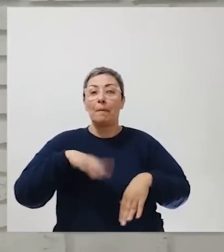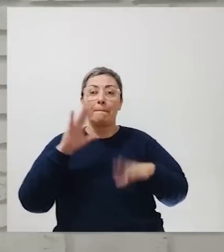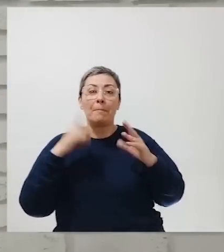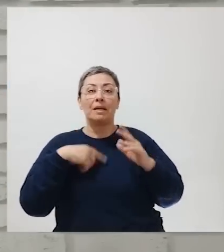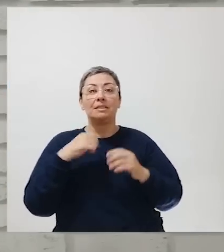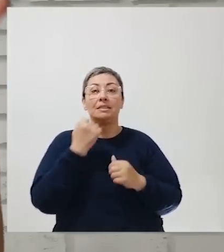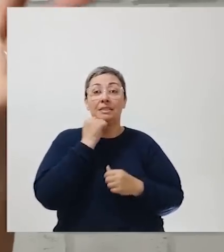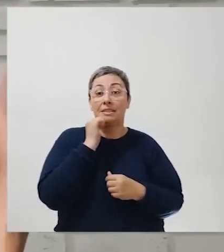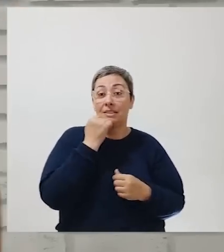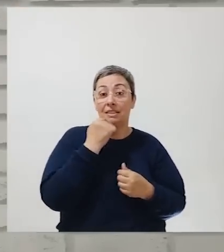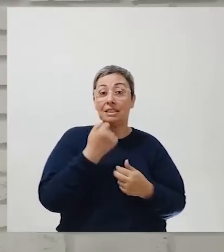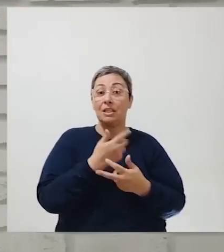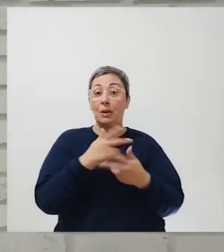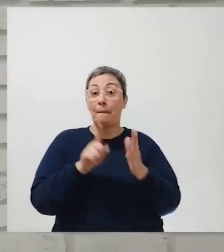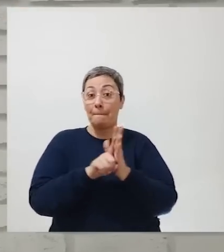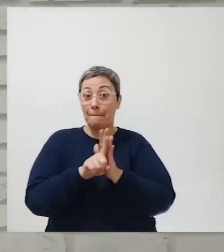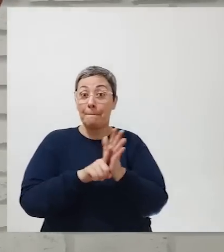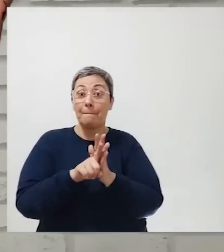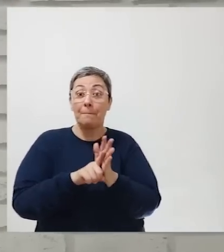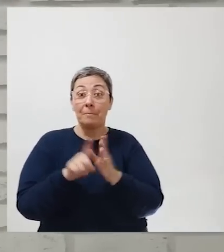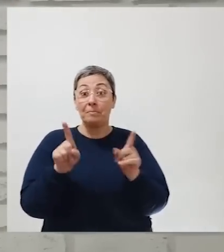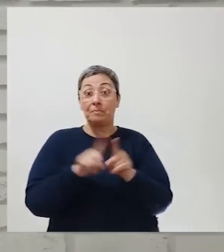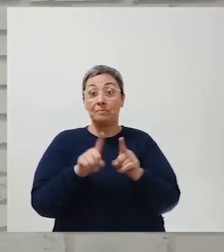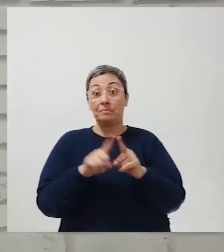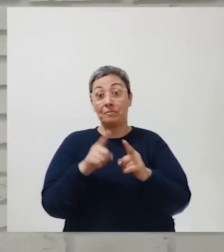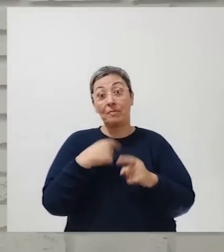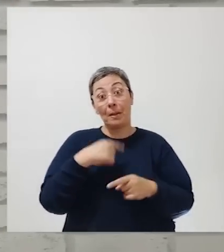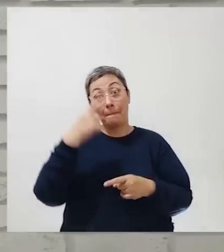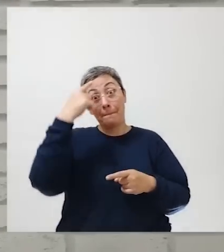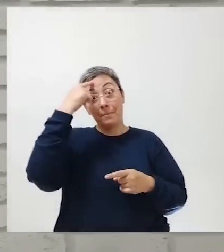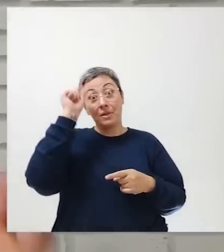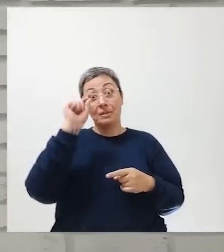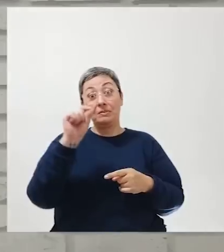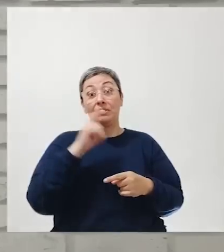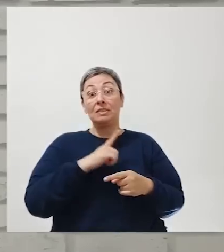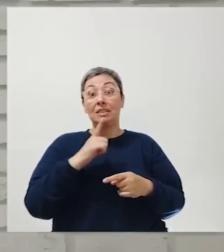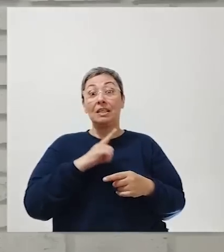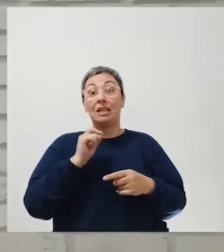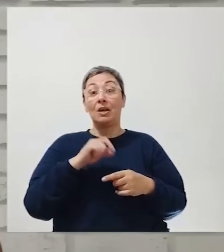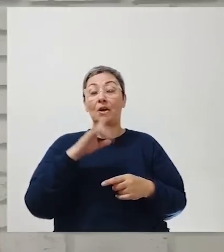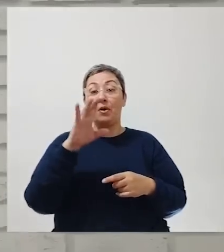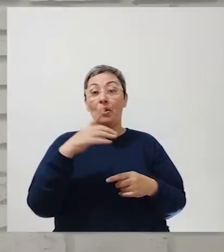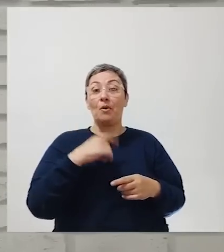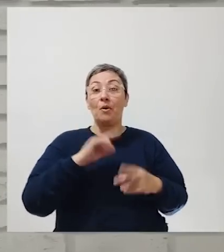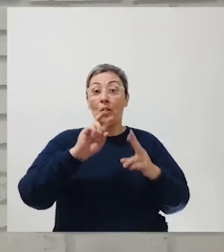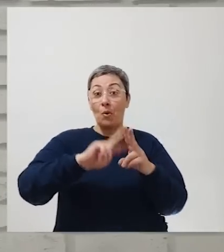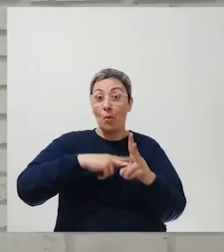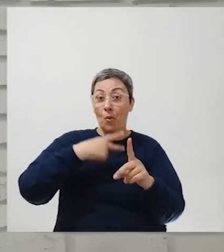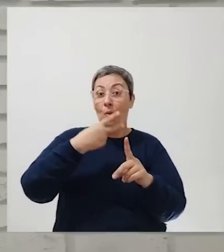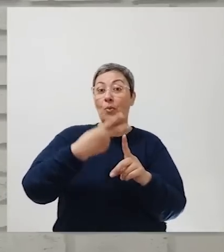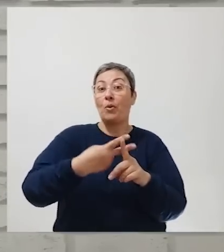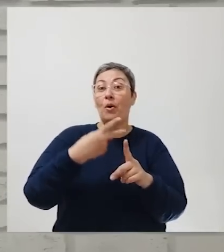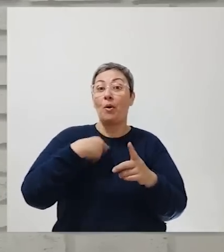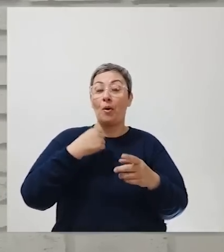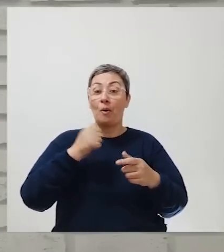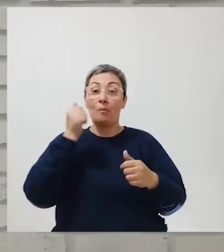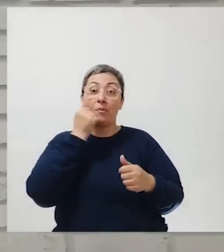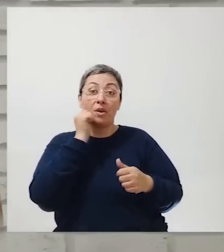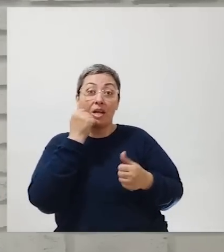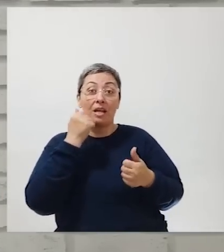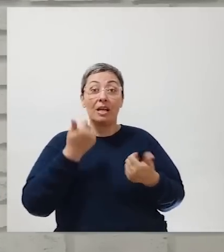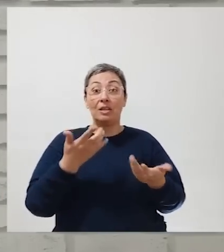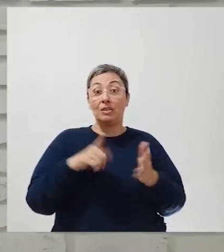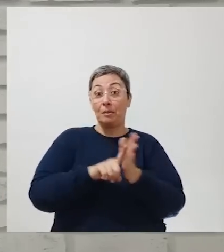mais cientistas e pesquisadores. Já pensou? Se tivéssemos o dobro de pesquisadores e